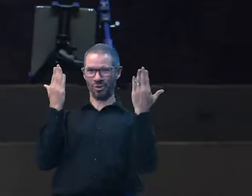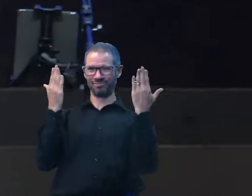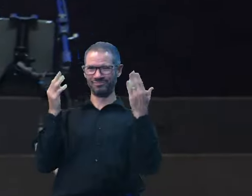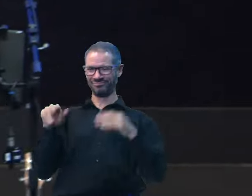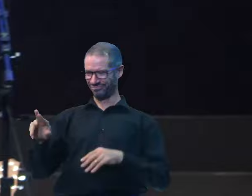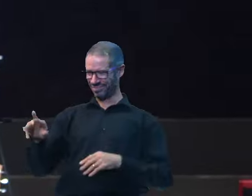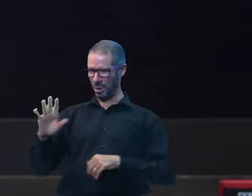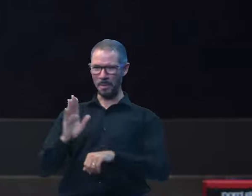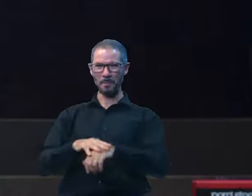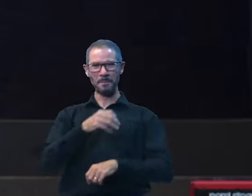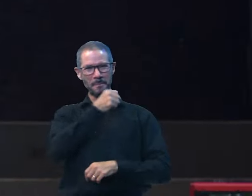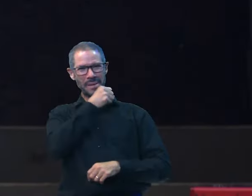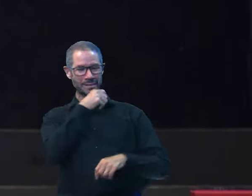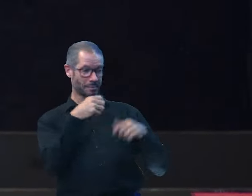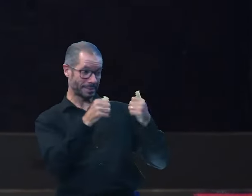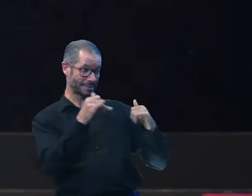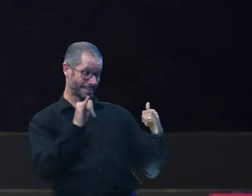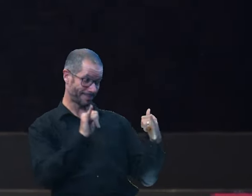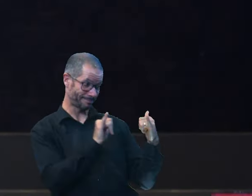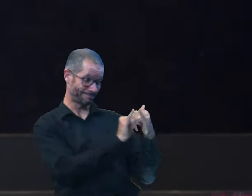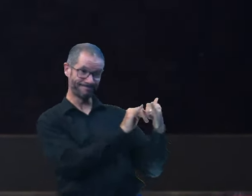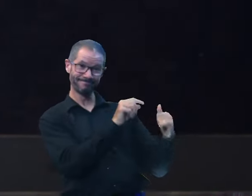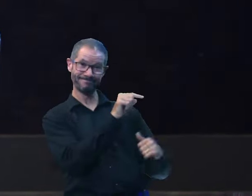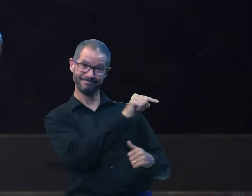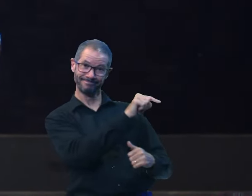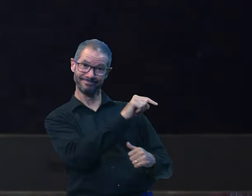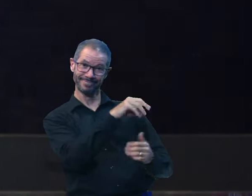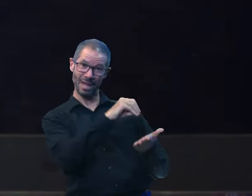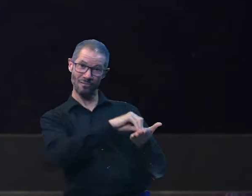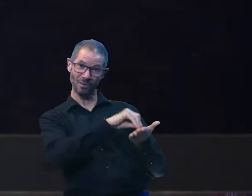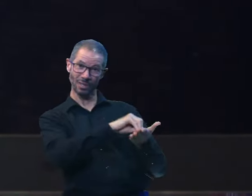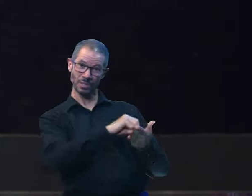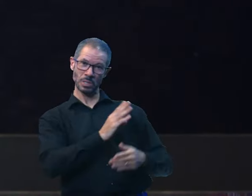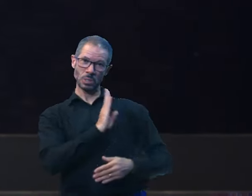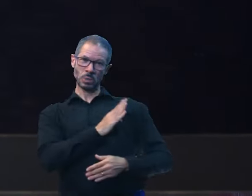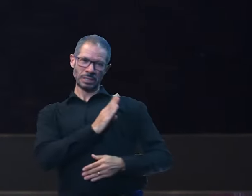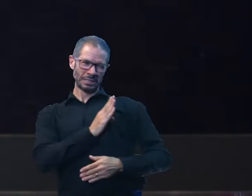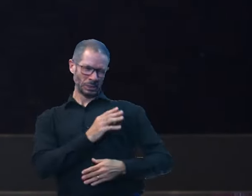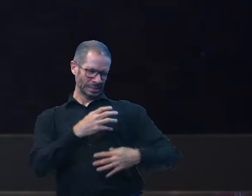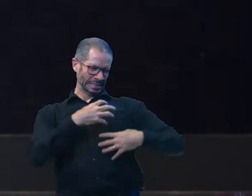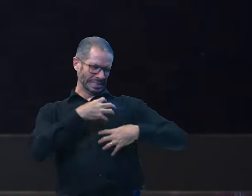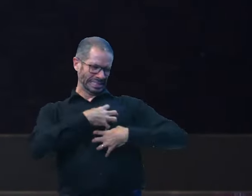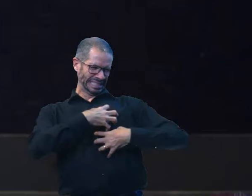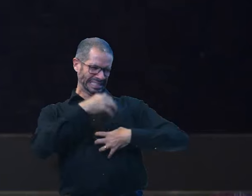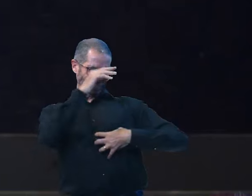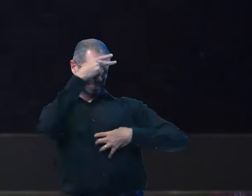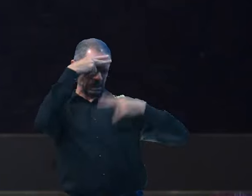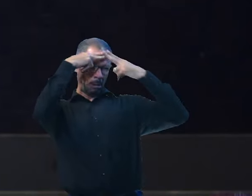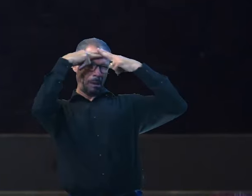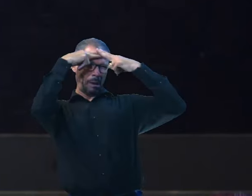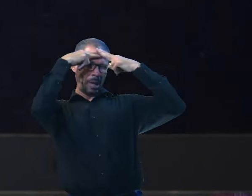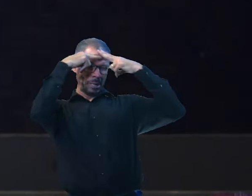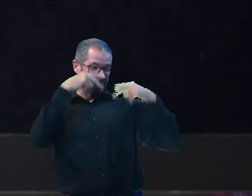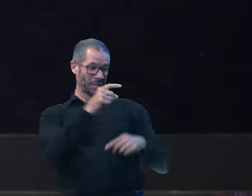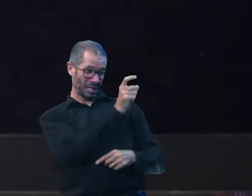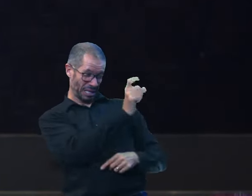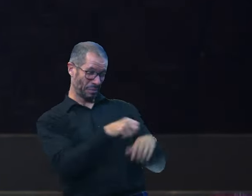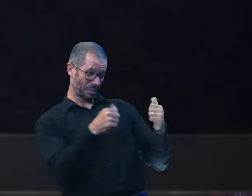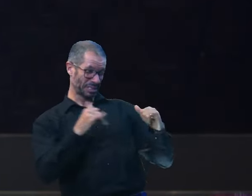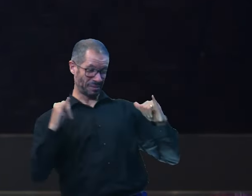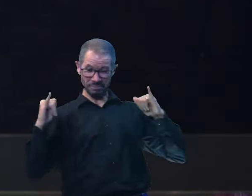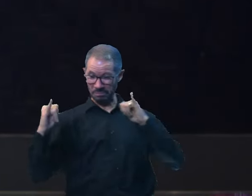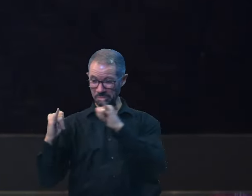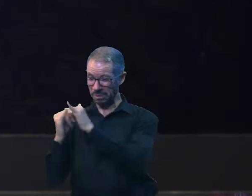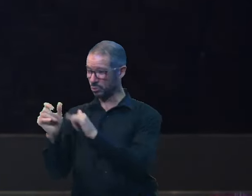esse irmão mais velho, ele estava precisando perdoar. Ele estava com o coração machucado. Ele precisava perdoar o